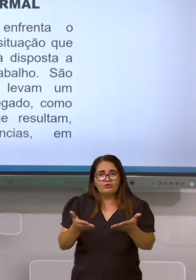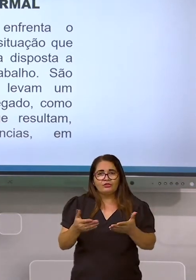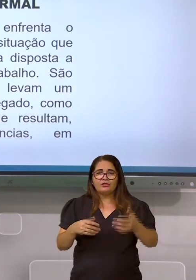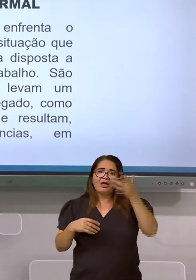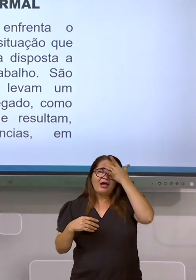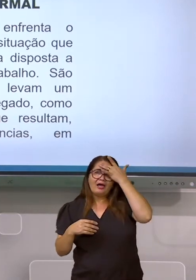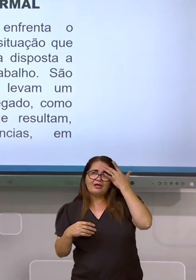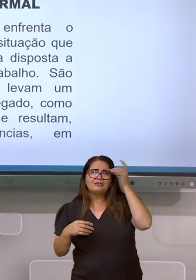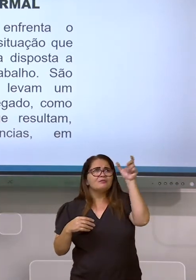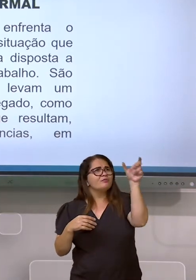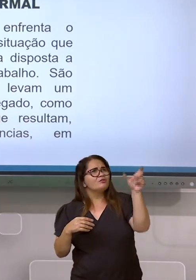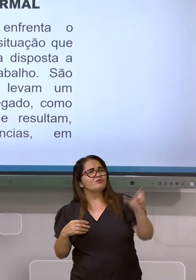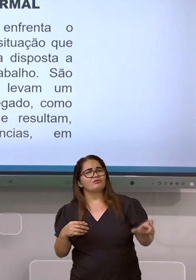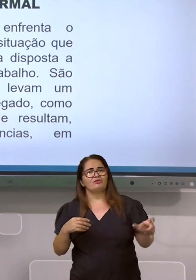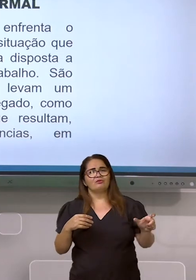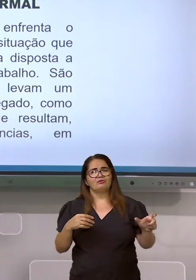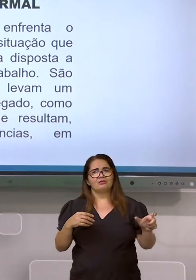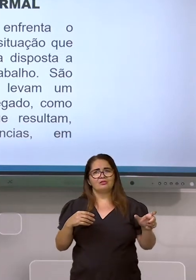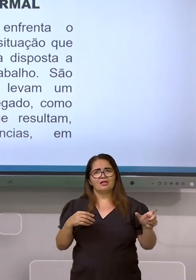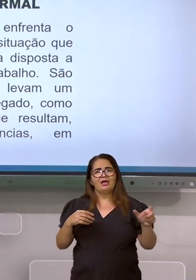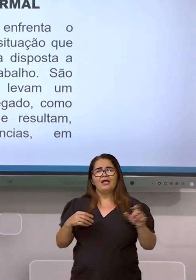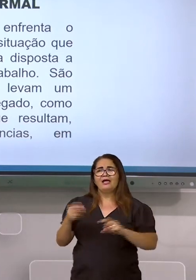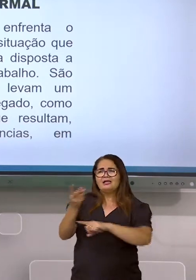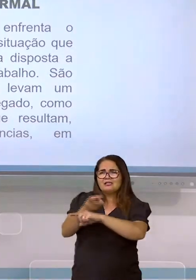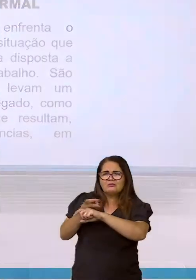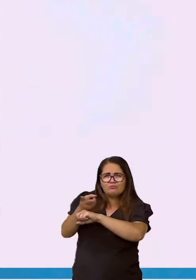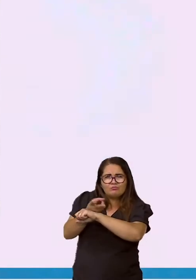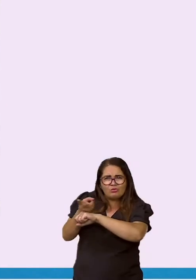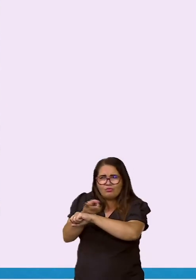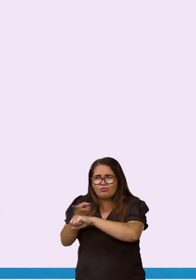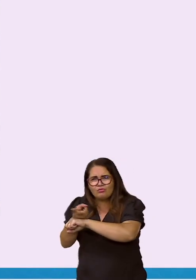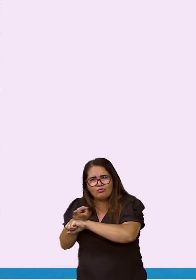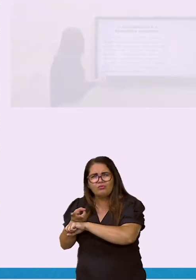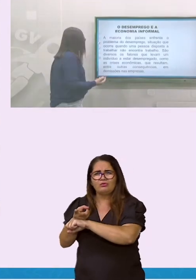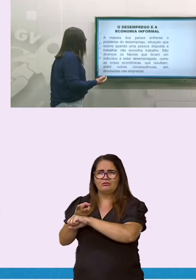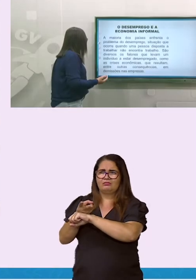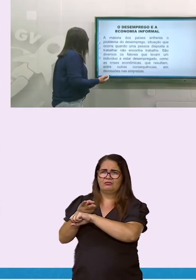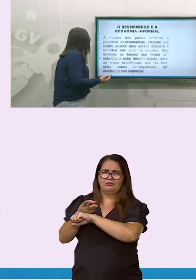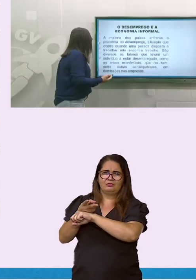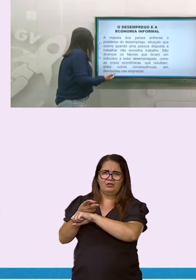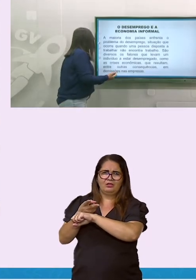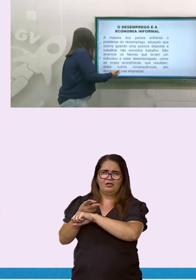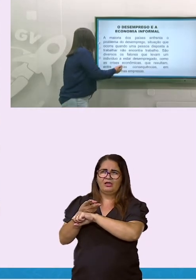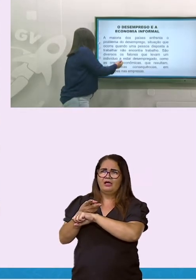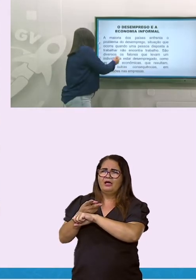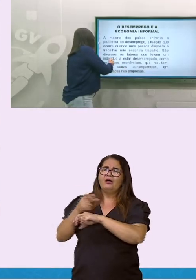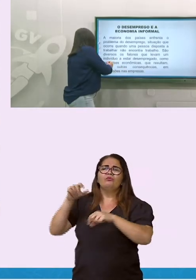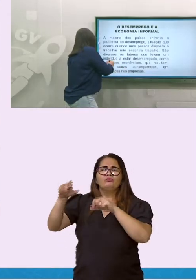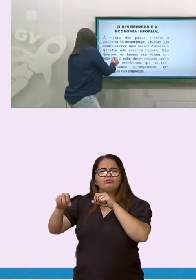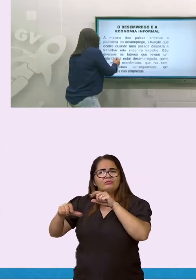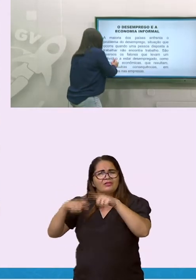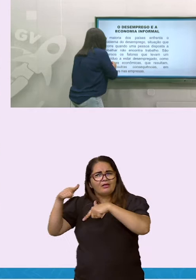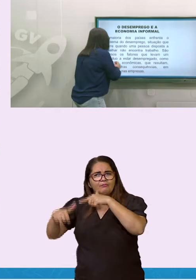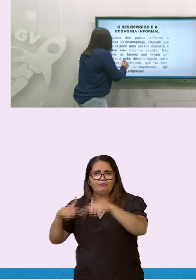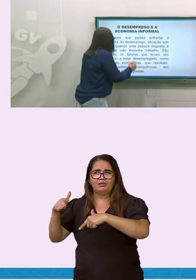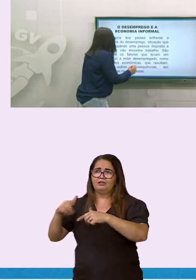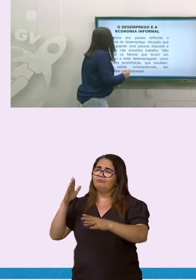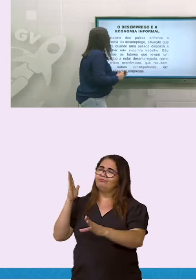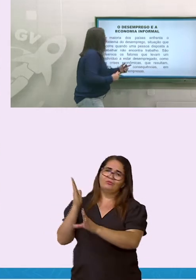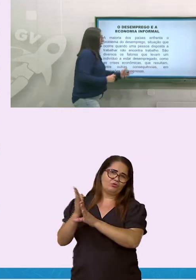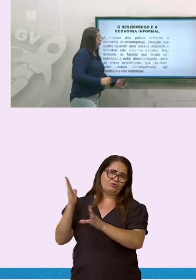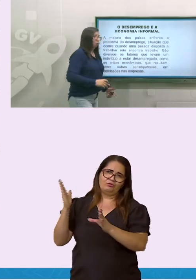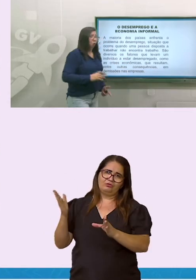no mercado formal. Tá? São diversos os fatores que levam o indivíduo a